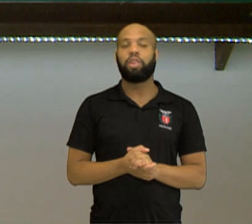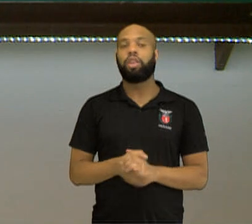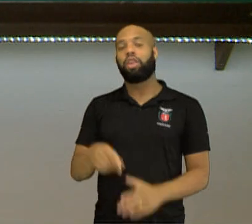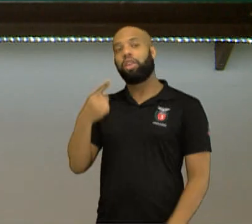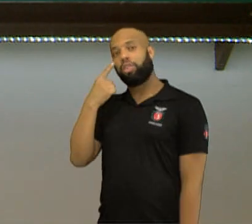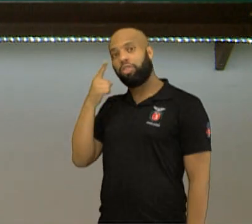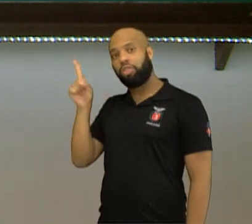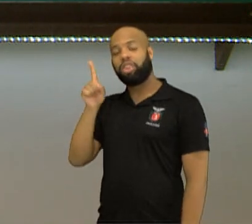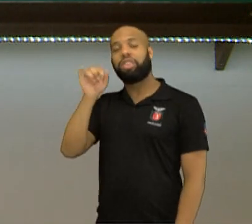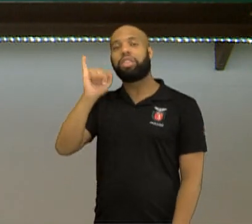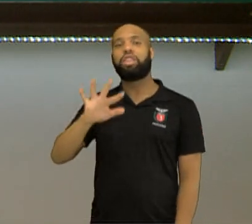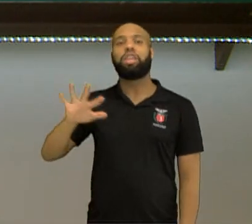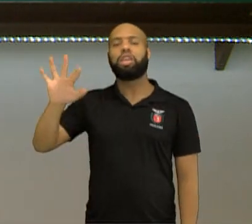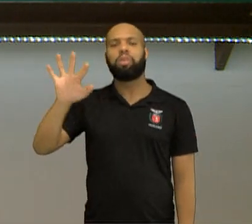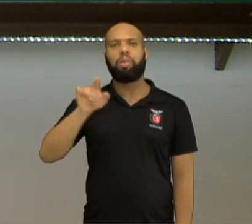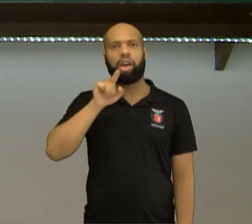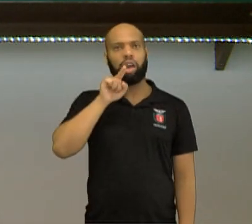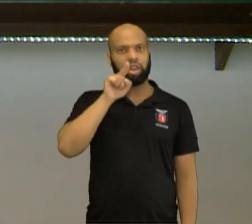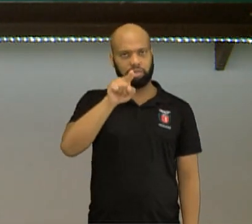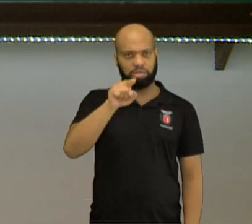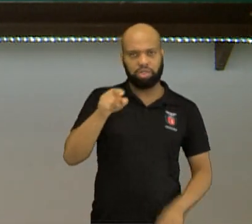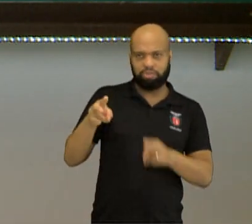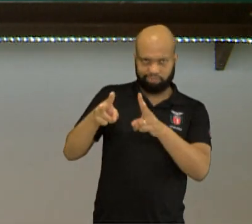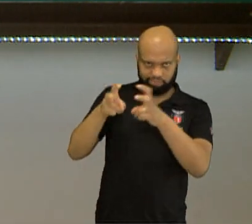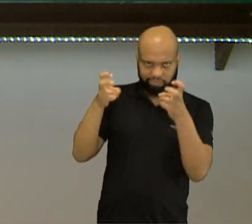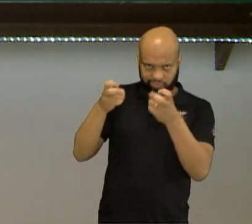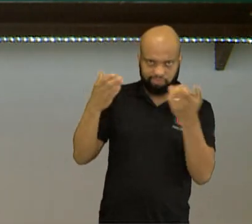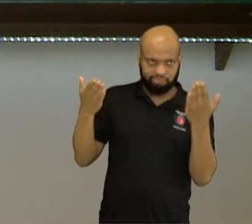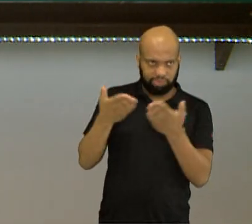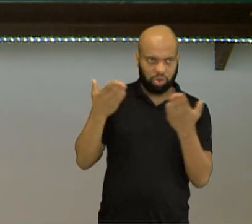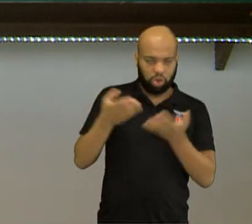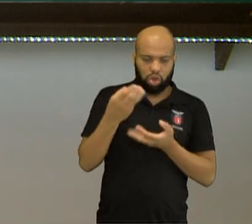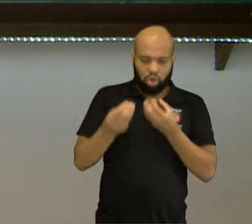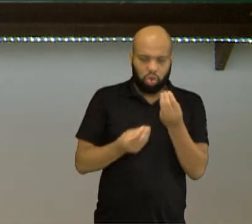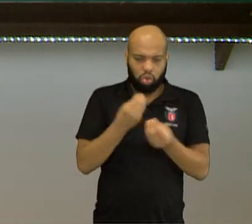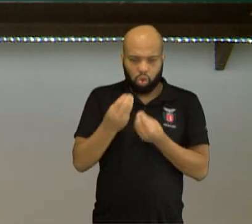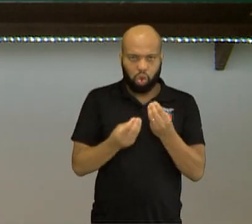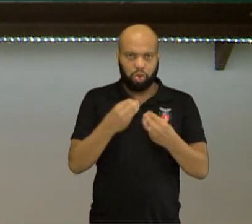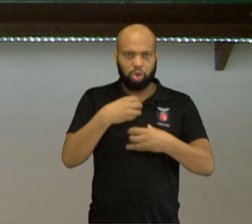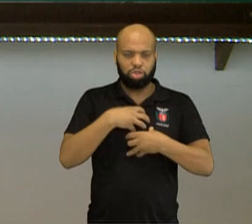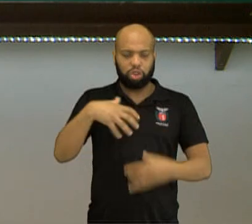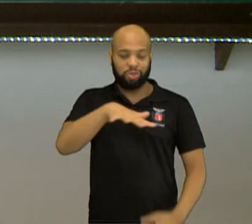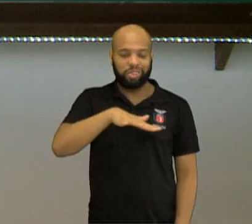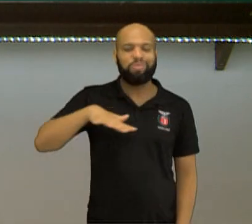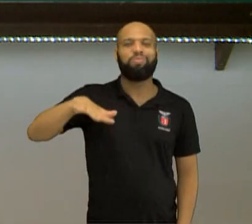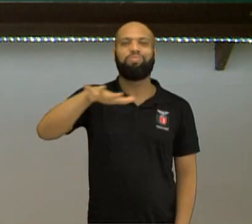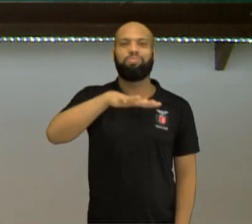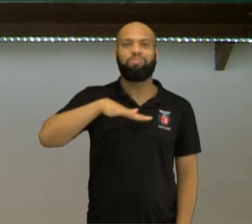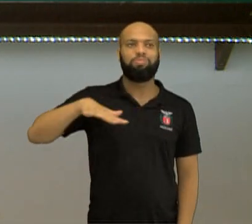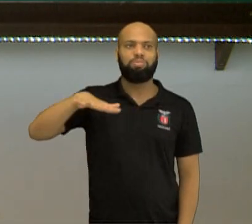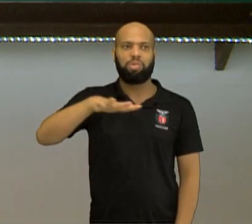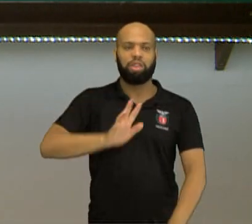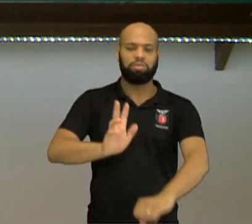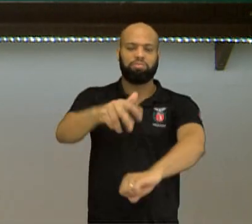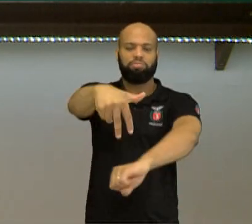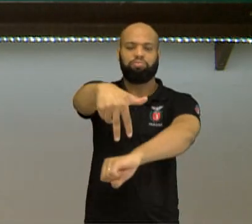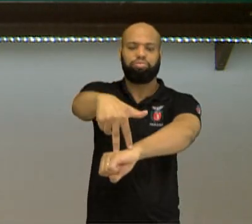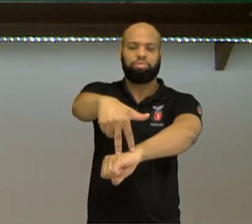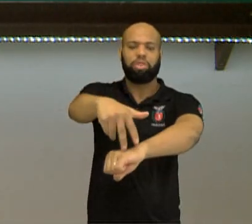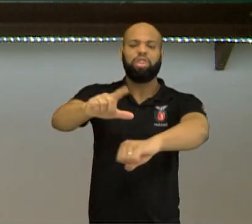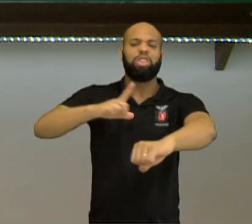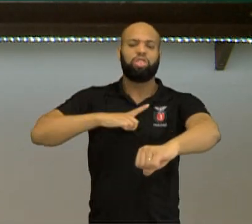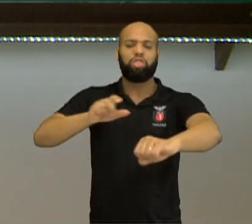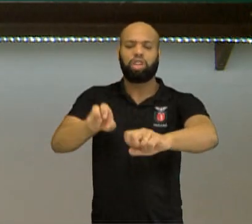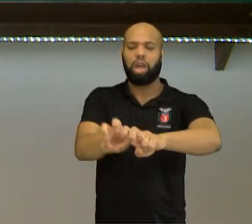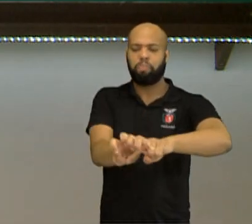aqui nessa imagem, né, para ilustrar mais uma vez como era, né, o espaço cênico, né, lá